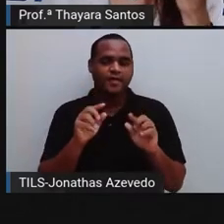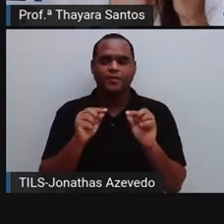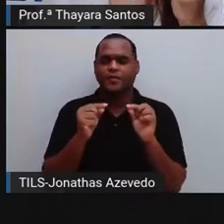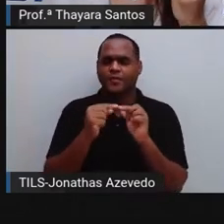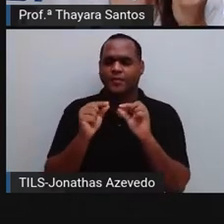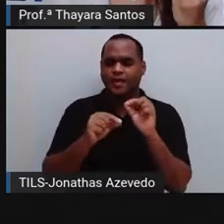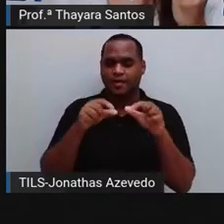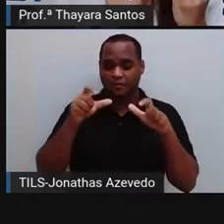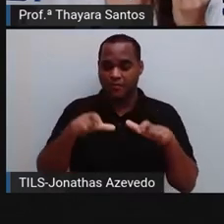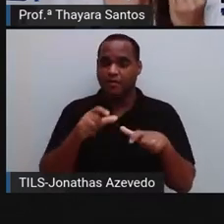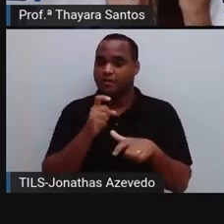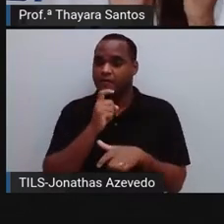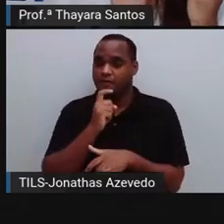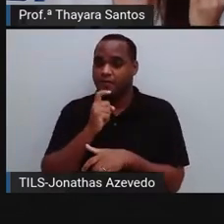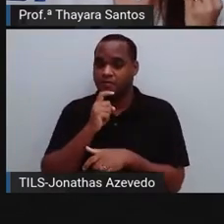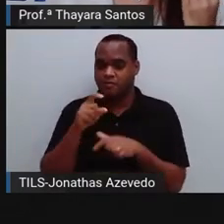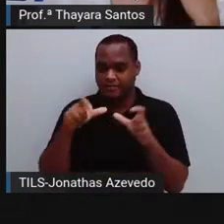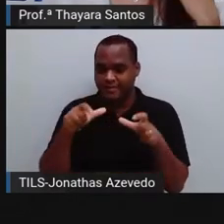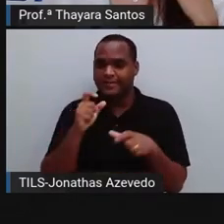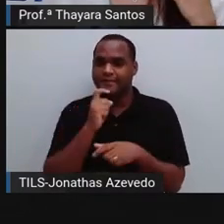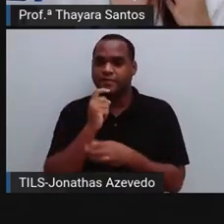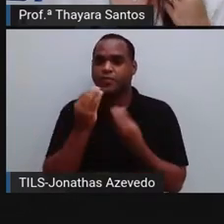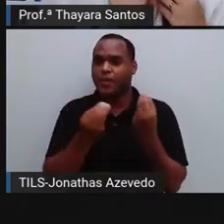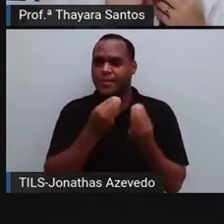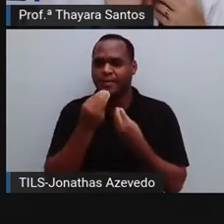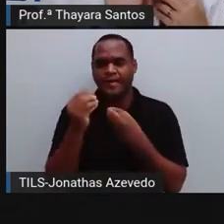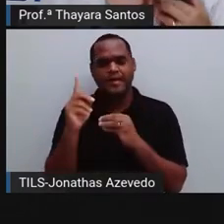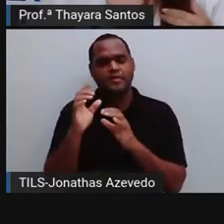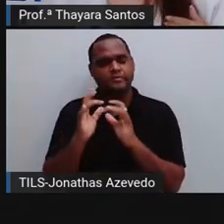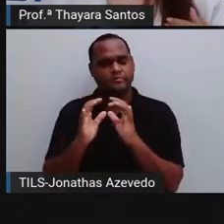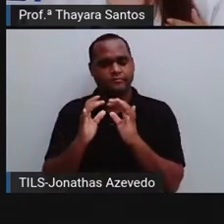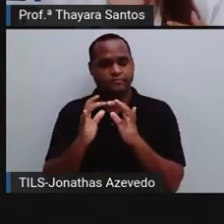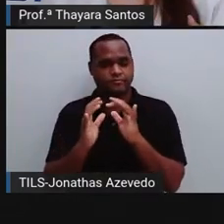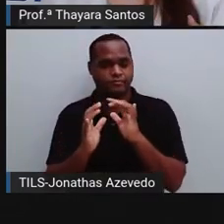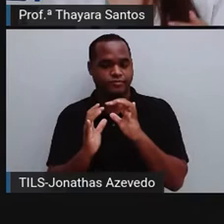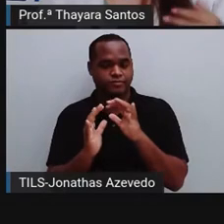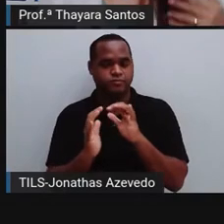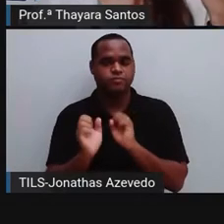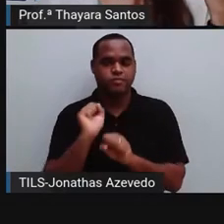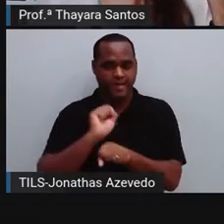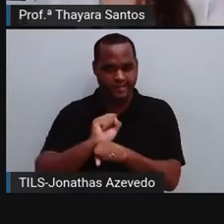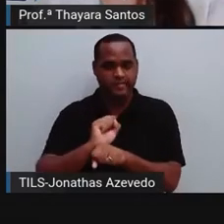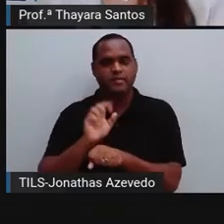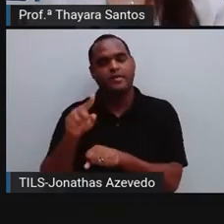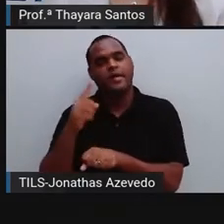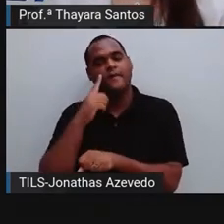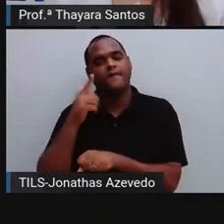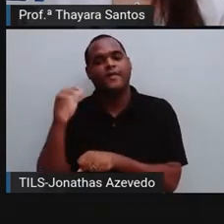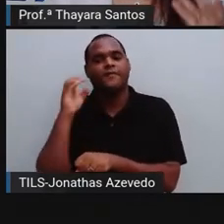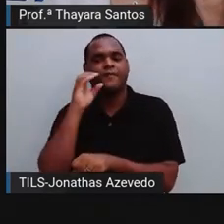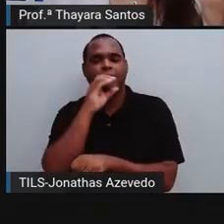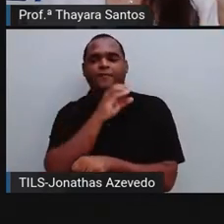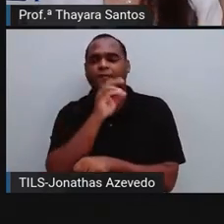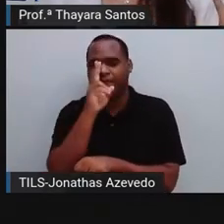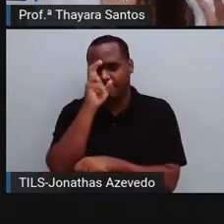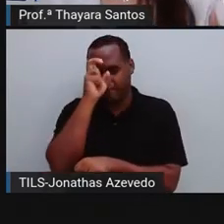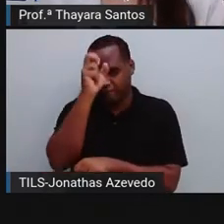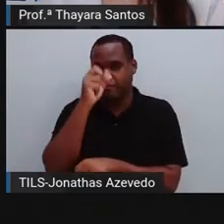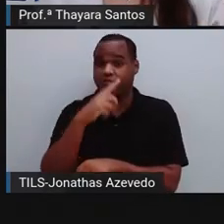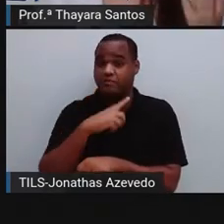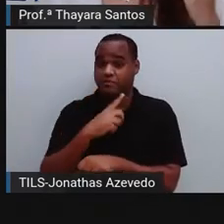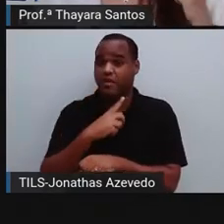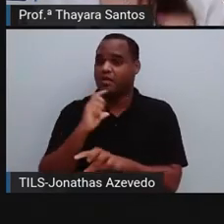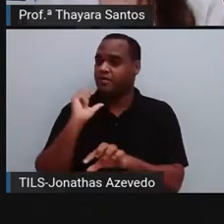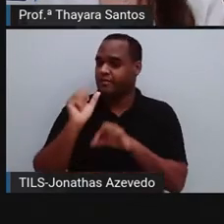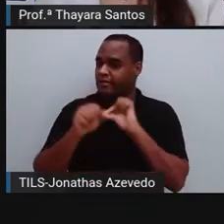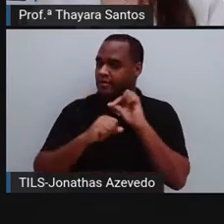Então, quando está um ambiente frio, um objeto frio, os átomos vão estar se comportando de um jeito. Quando esse ambiente estiver mais quente, ou esse meio estiver